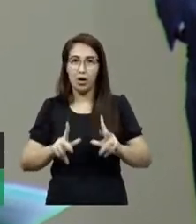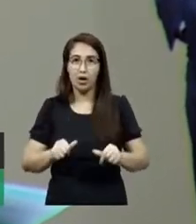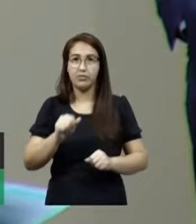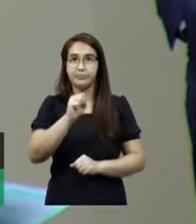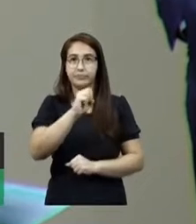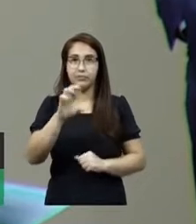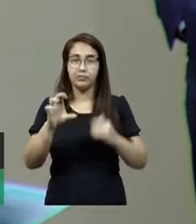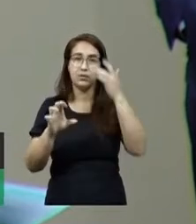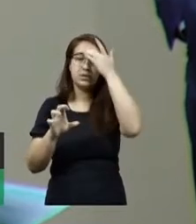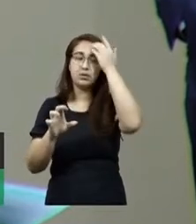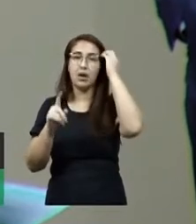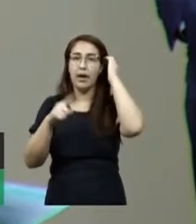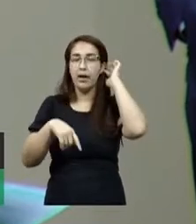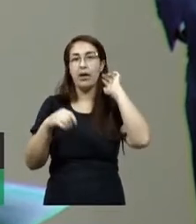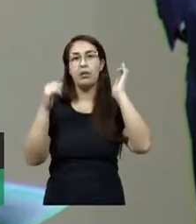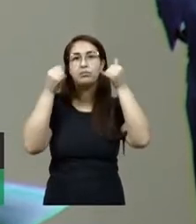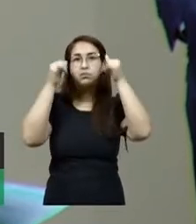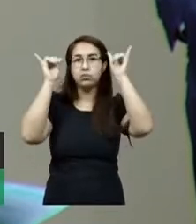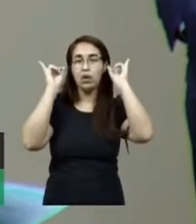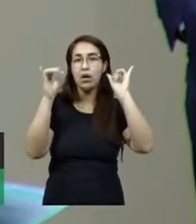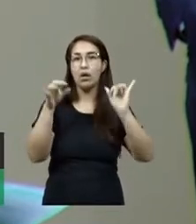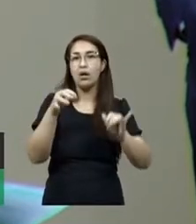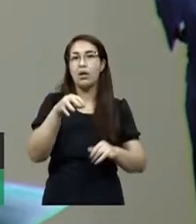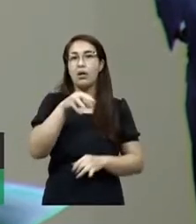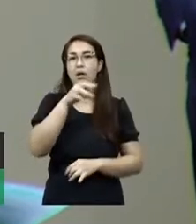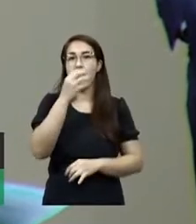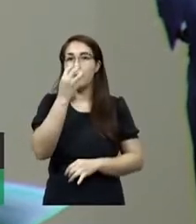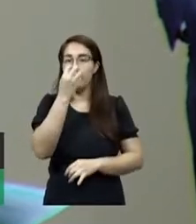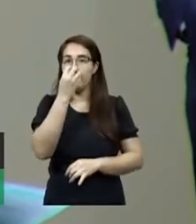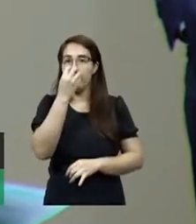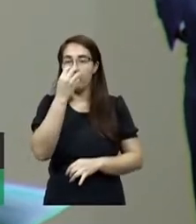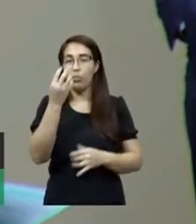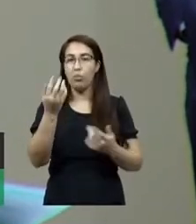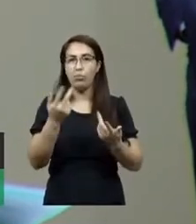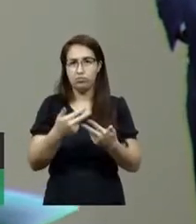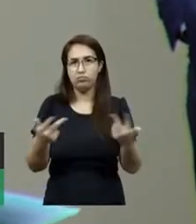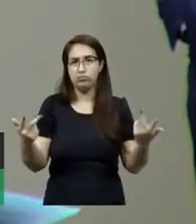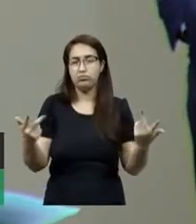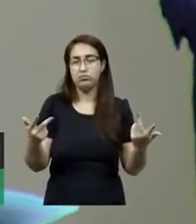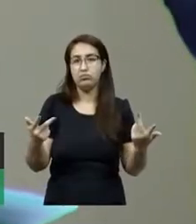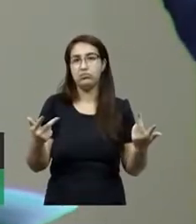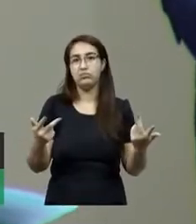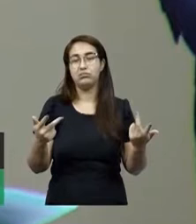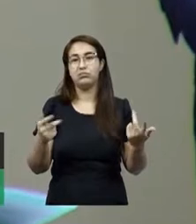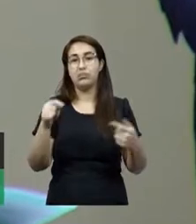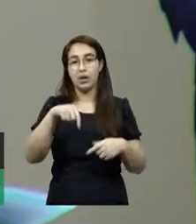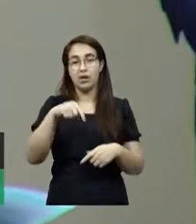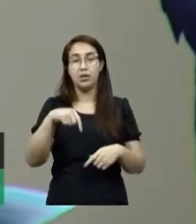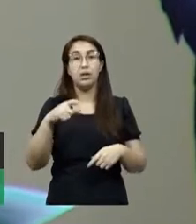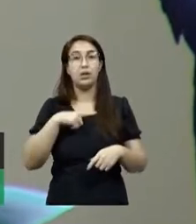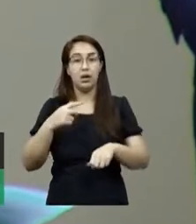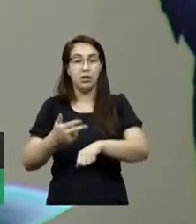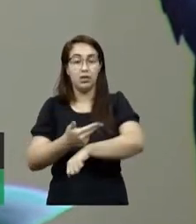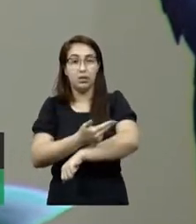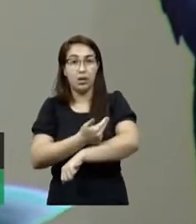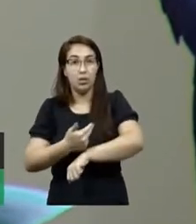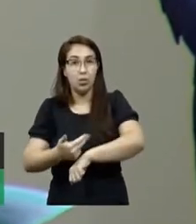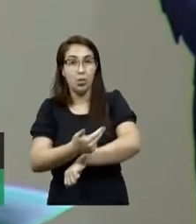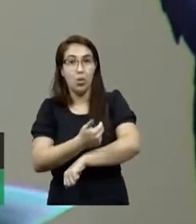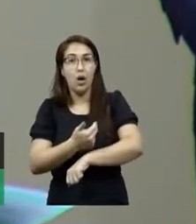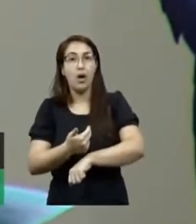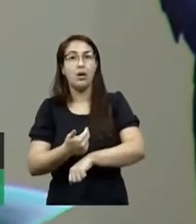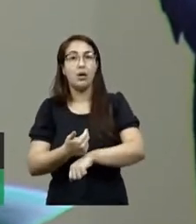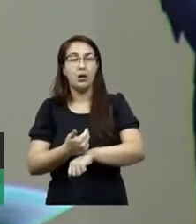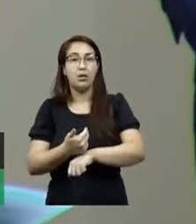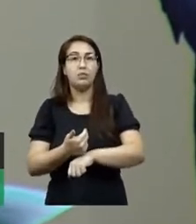seja bovinos, suínos. O Estado de Santa Catarina também tem tatuagem que vão a animais